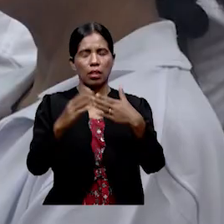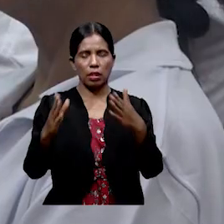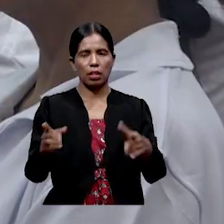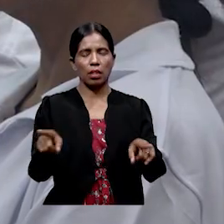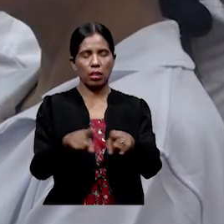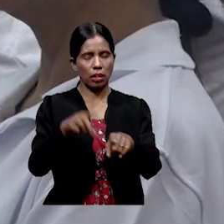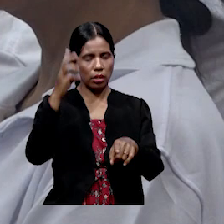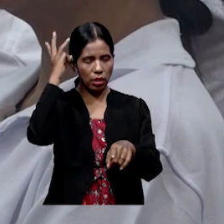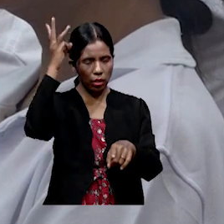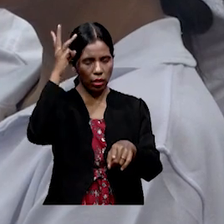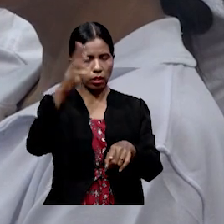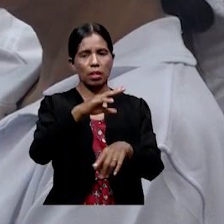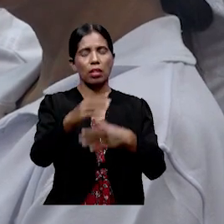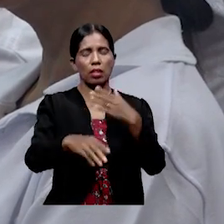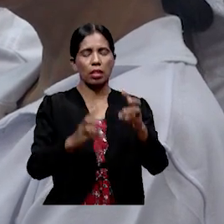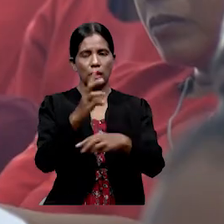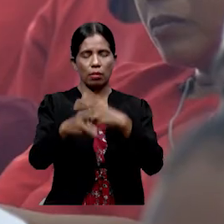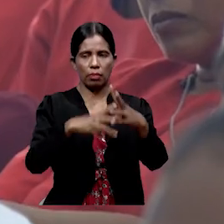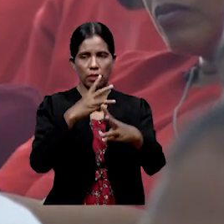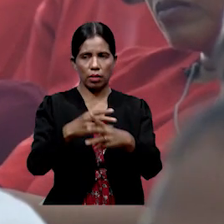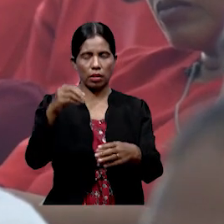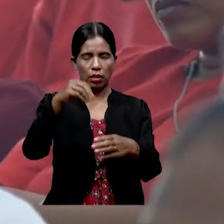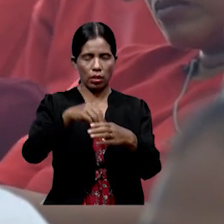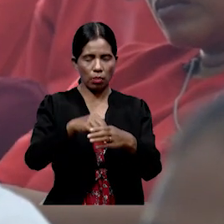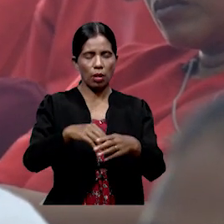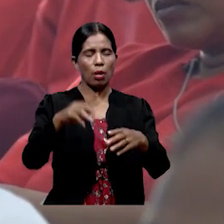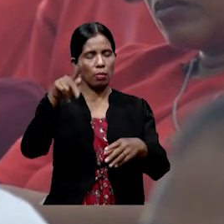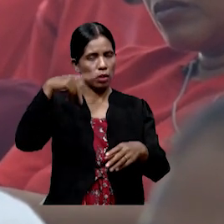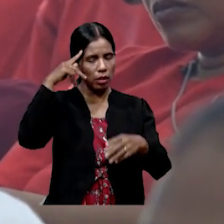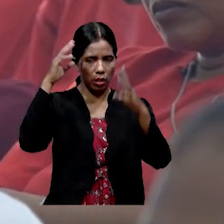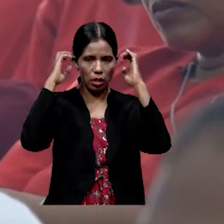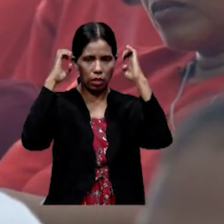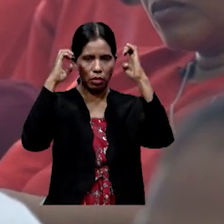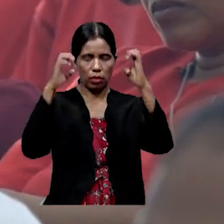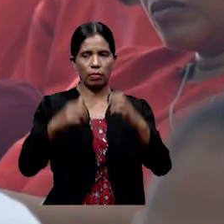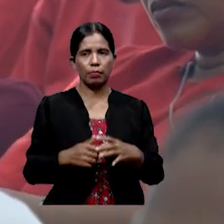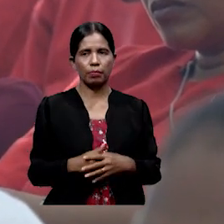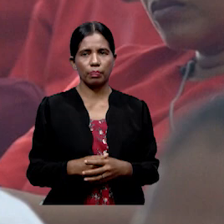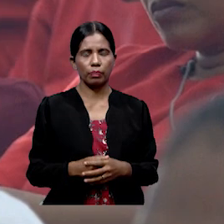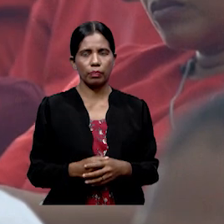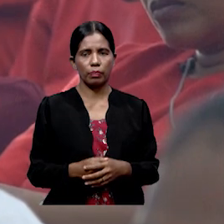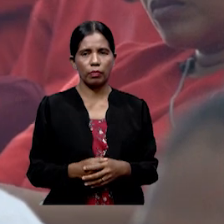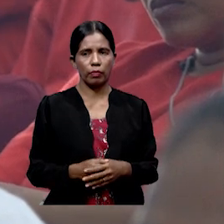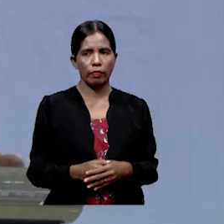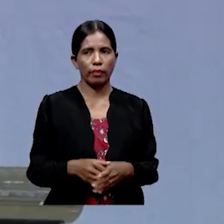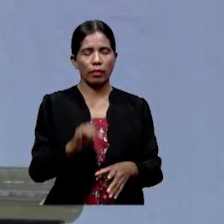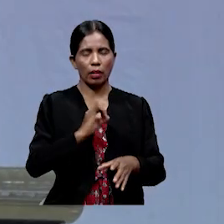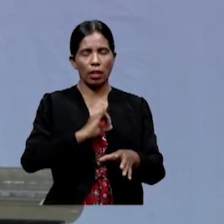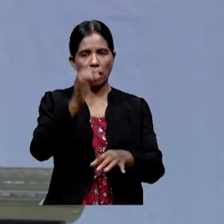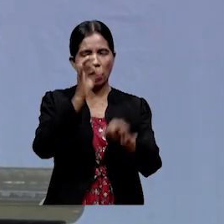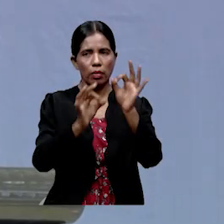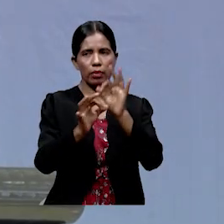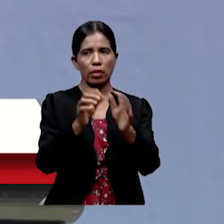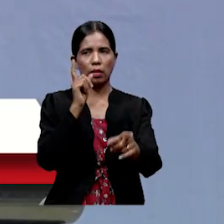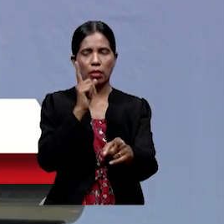preocupação e mundo. Também precisa estar no sistema política e educação. Preocupação e Raufia, nós tem